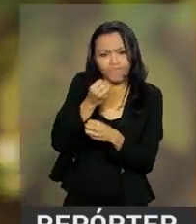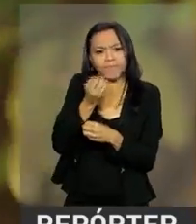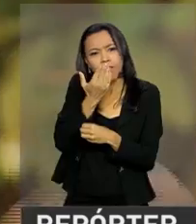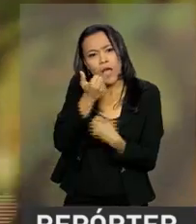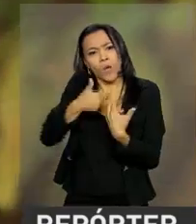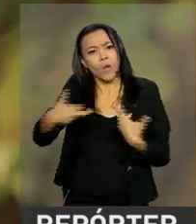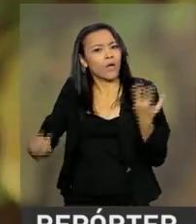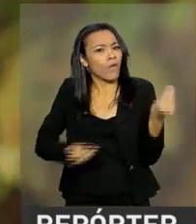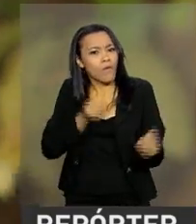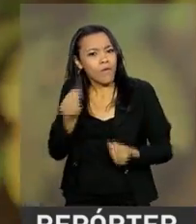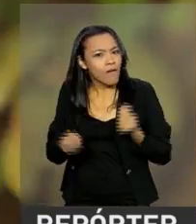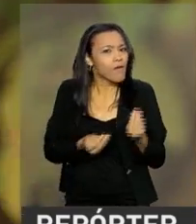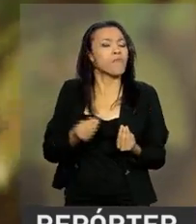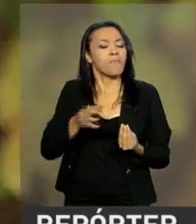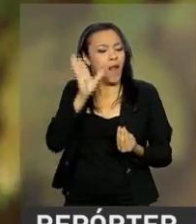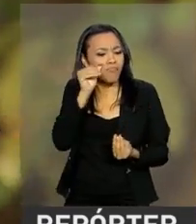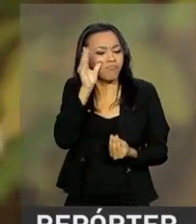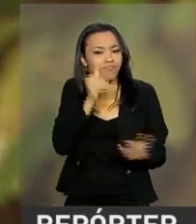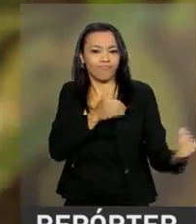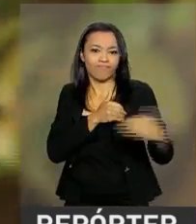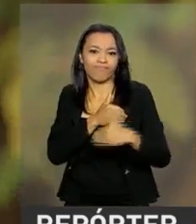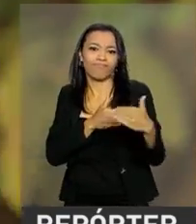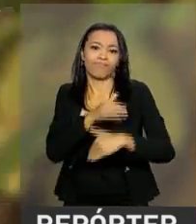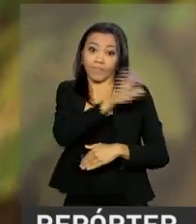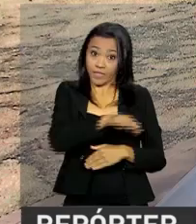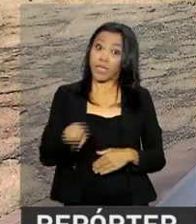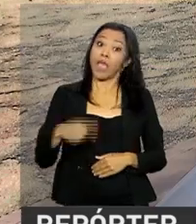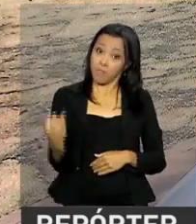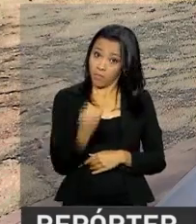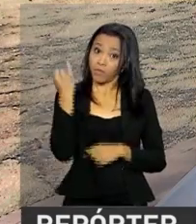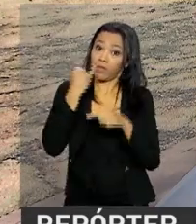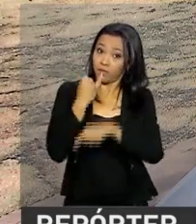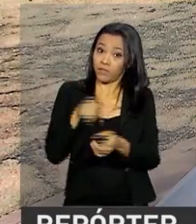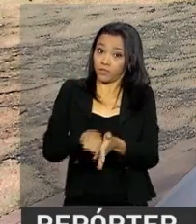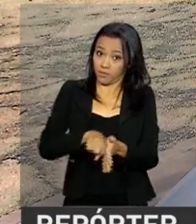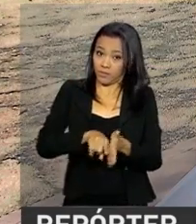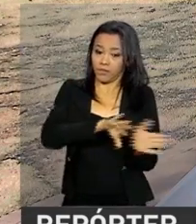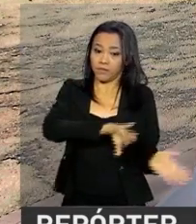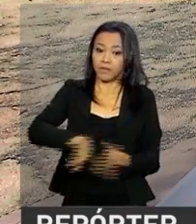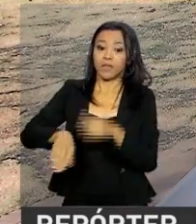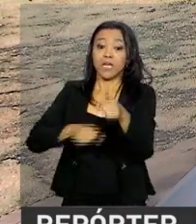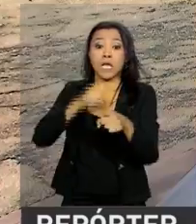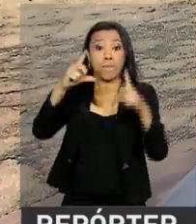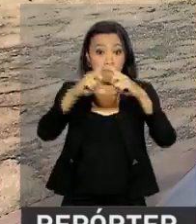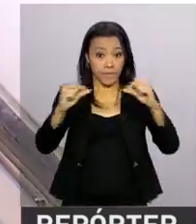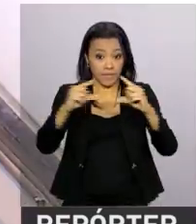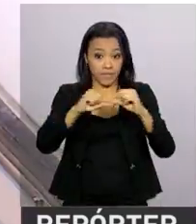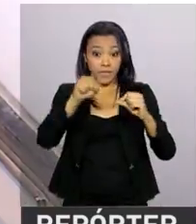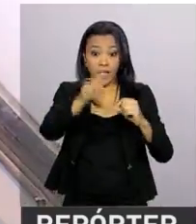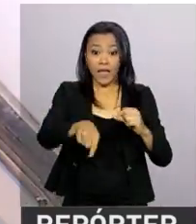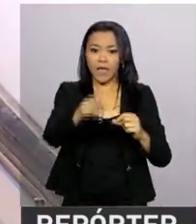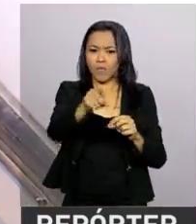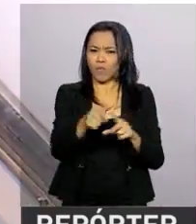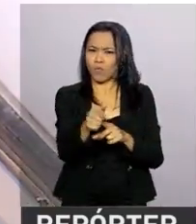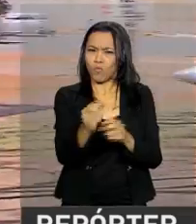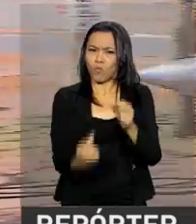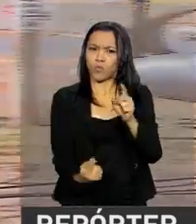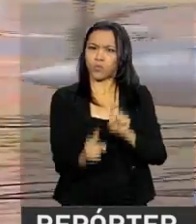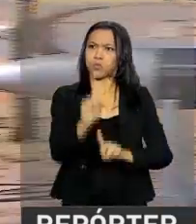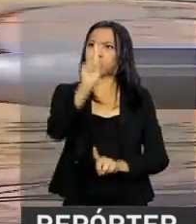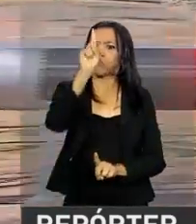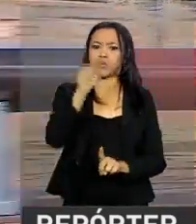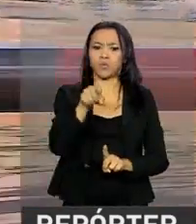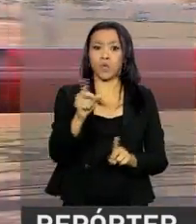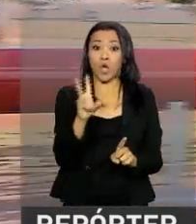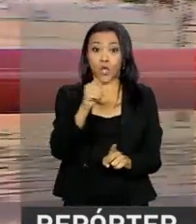alimentos né que são tão importantes paraa nossa população em Brasília uma das atrações Fica por conta do Foguete vs b30 com